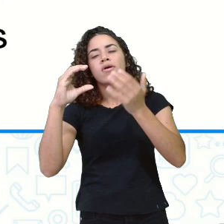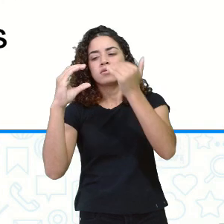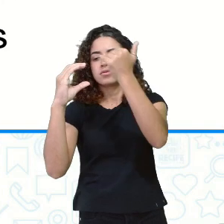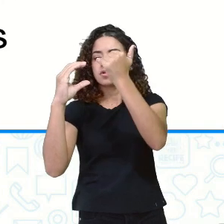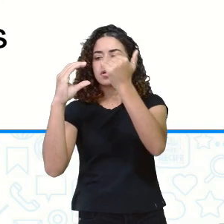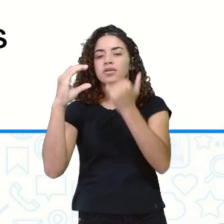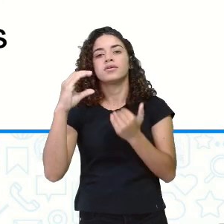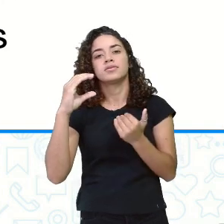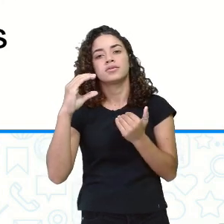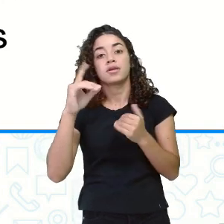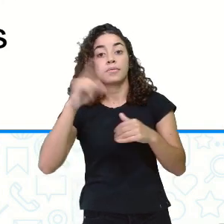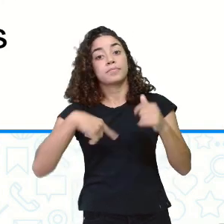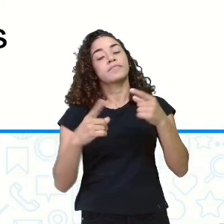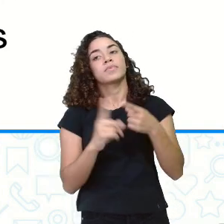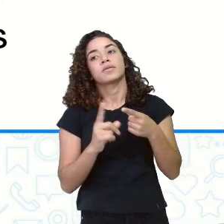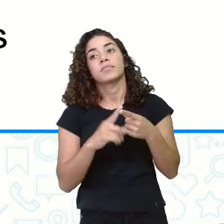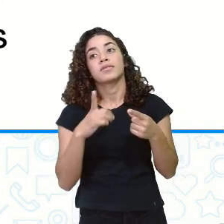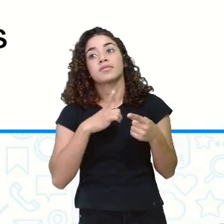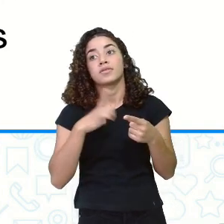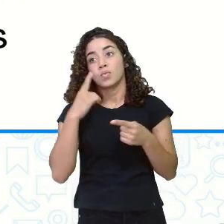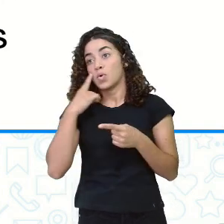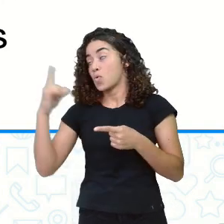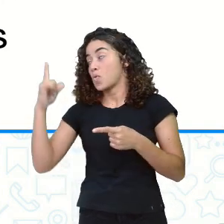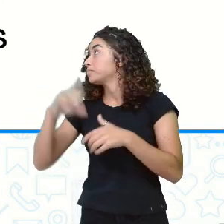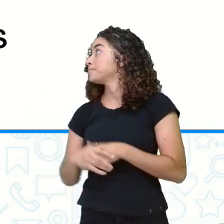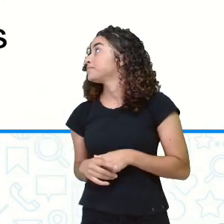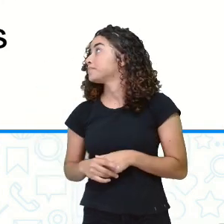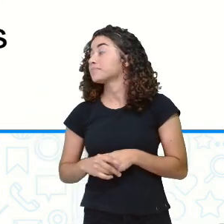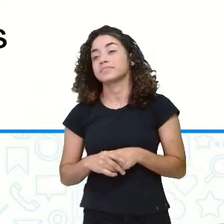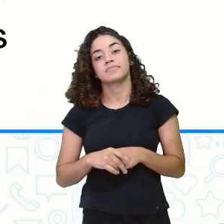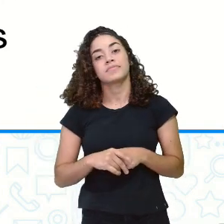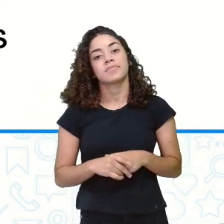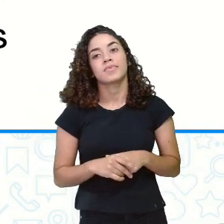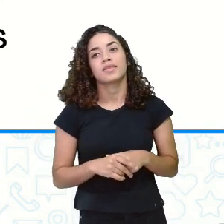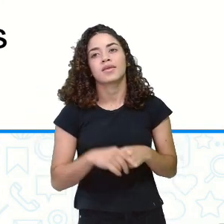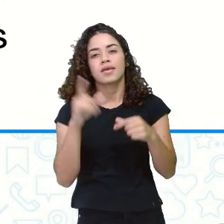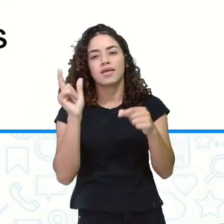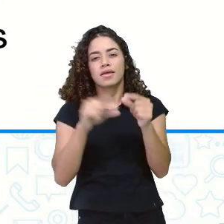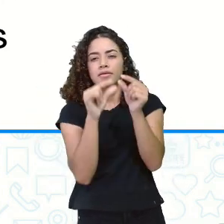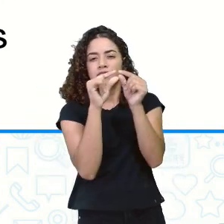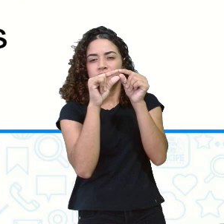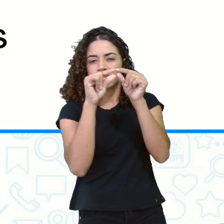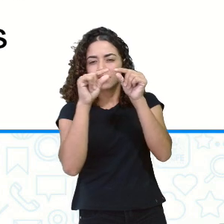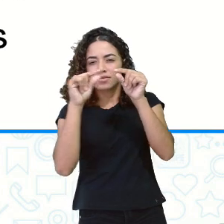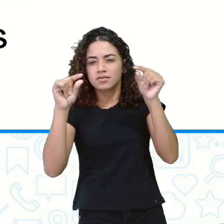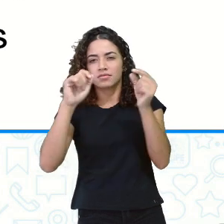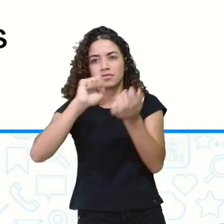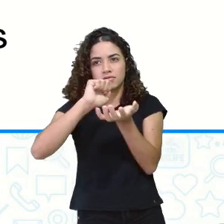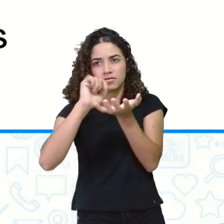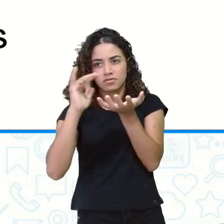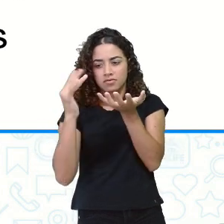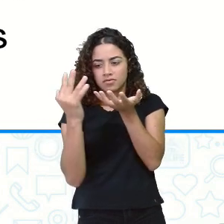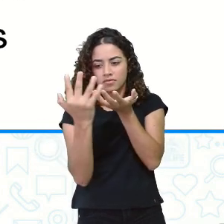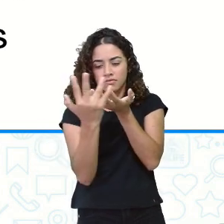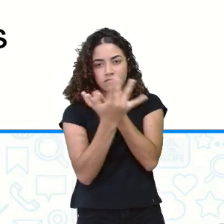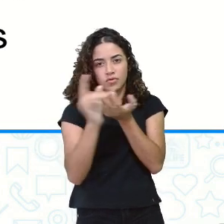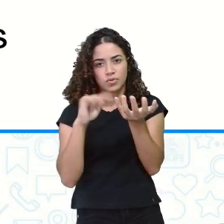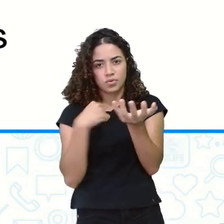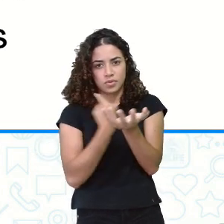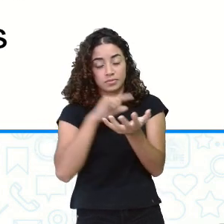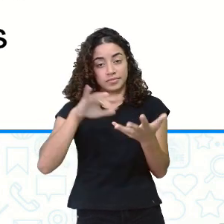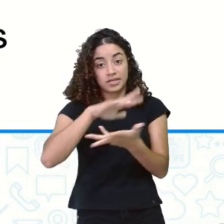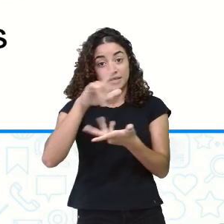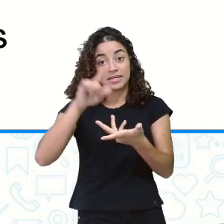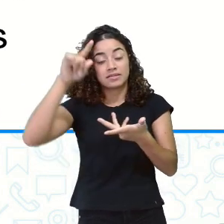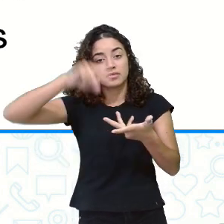professora Sinara? Primeiro, eu tenho a crosta terrestre, que é uma fina camada que cobre o nosso planeta e é considerada